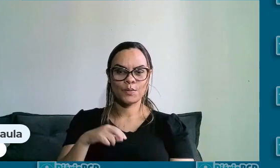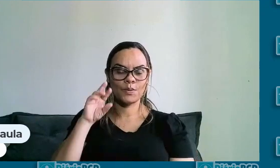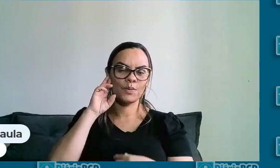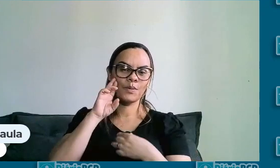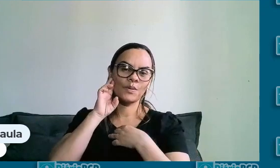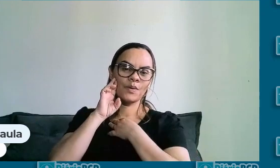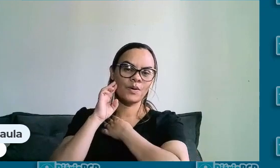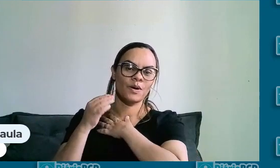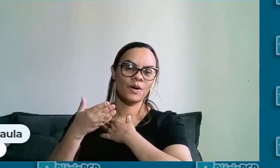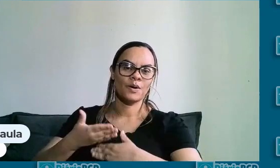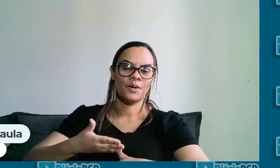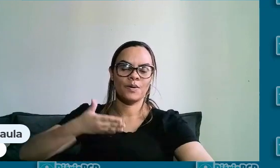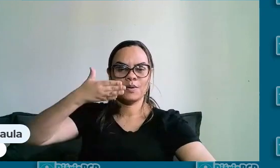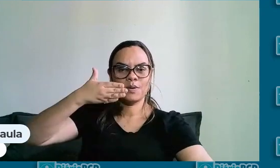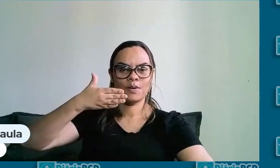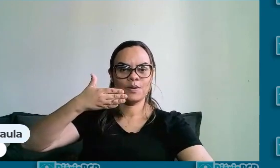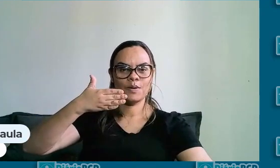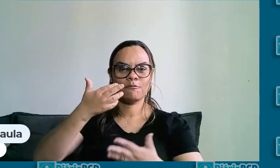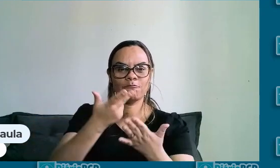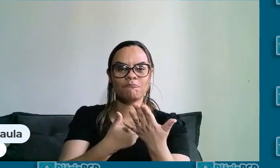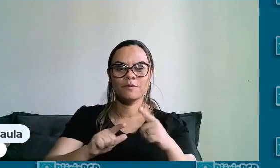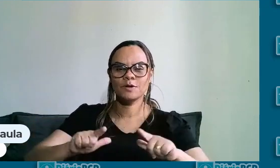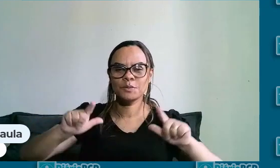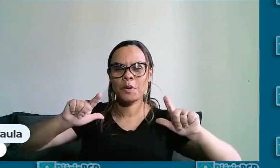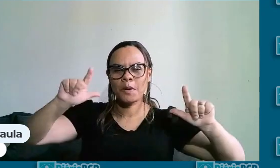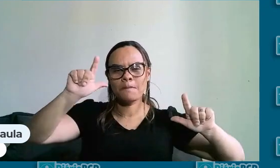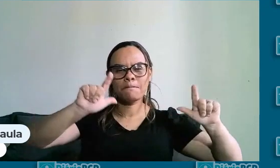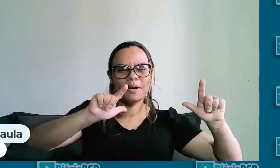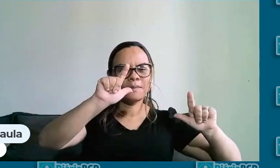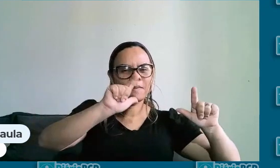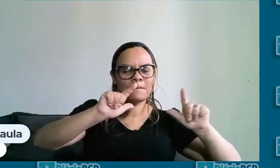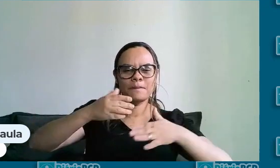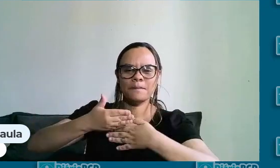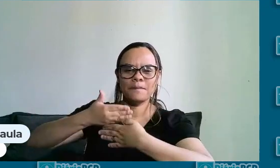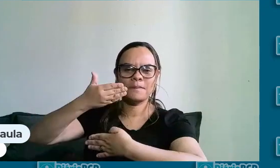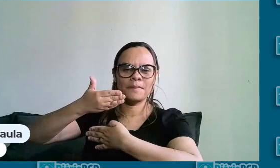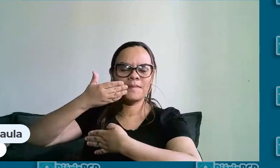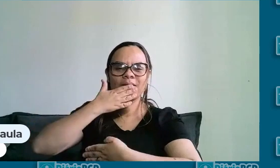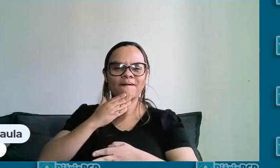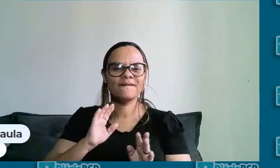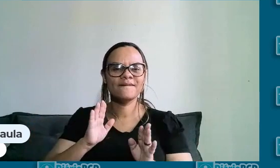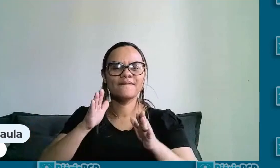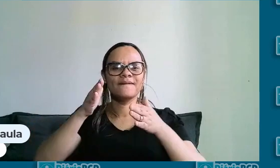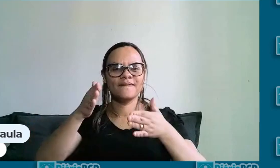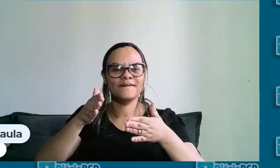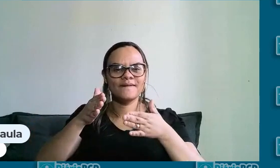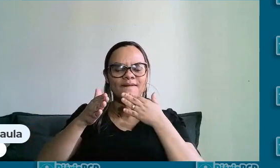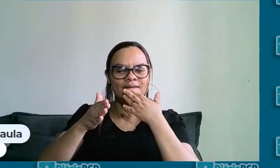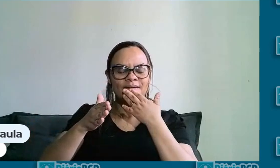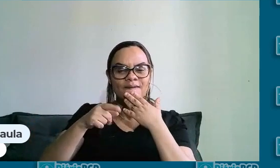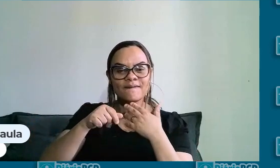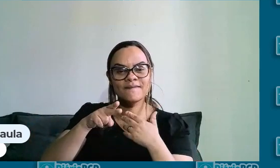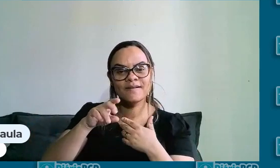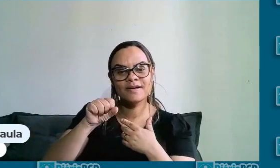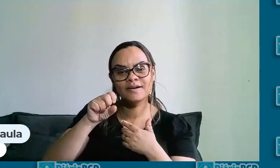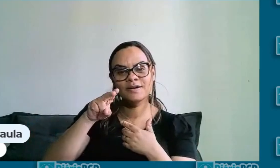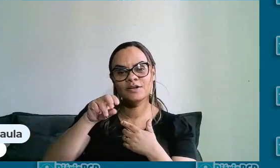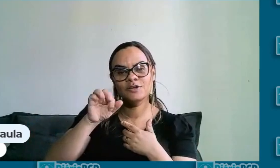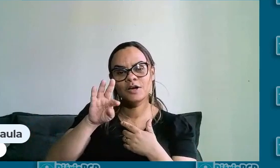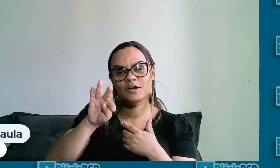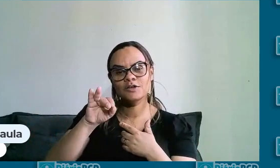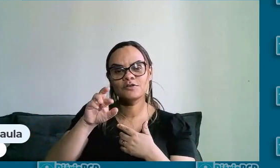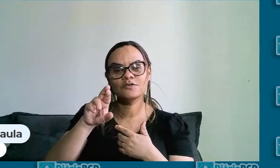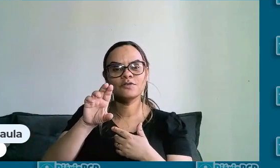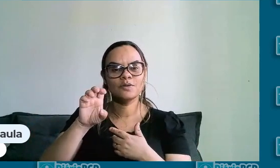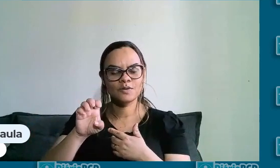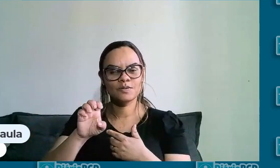uma parede com algumas imagens, em destaque uma imagem de Nelson Freire. Esse é o doutor René